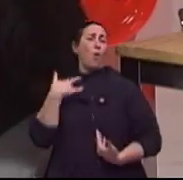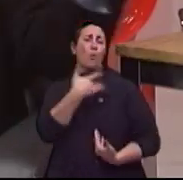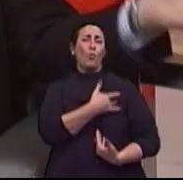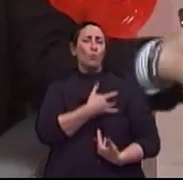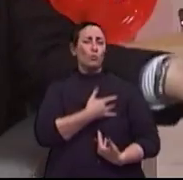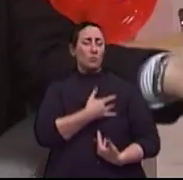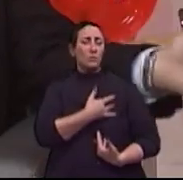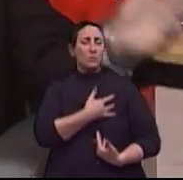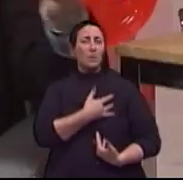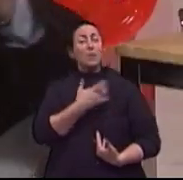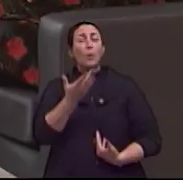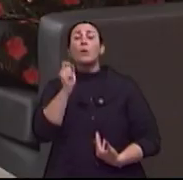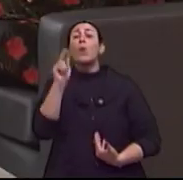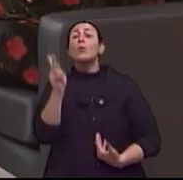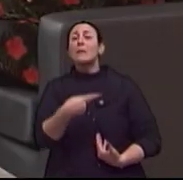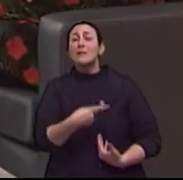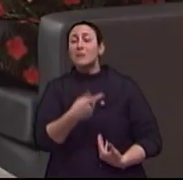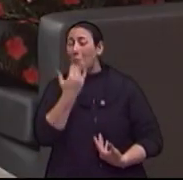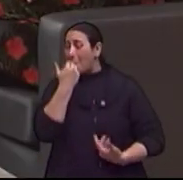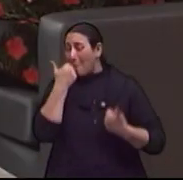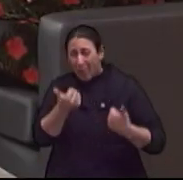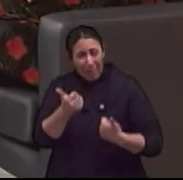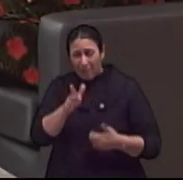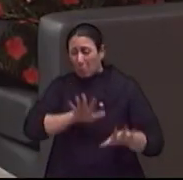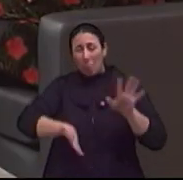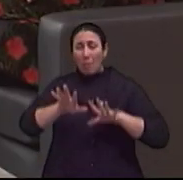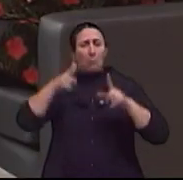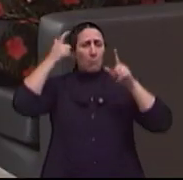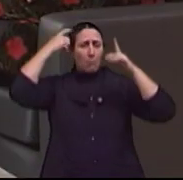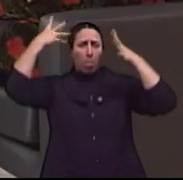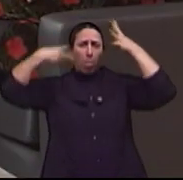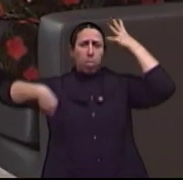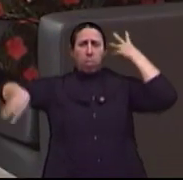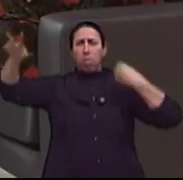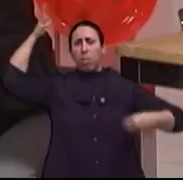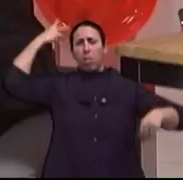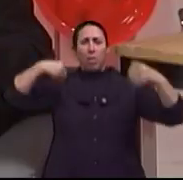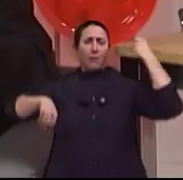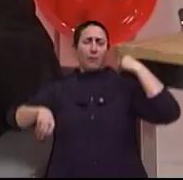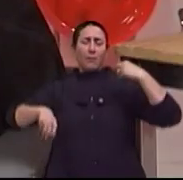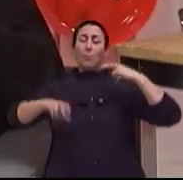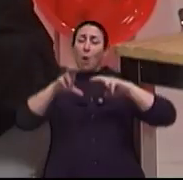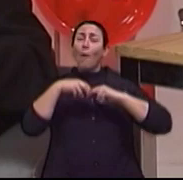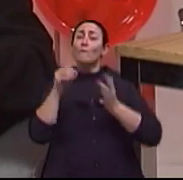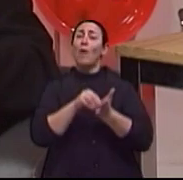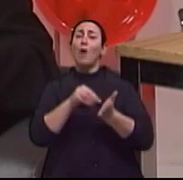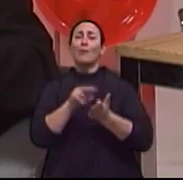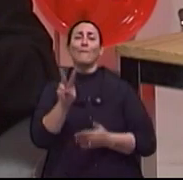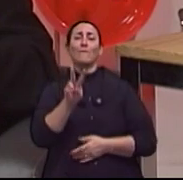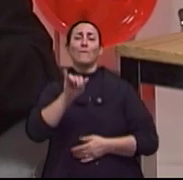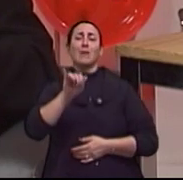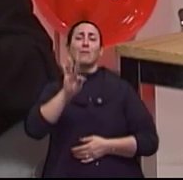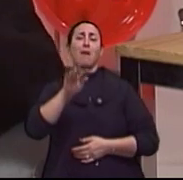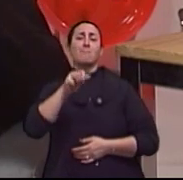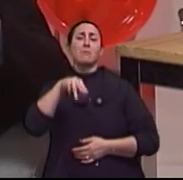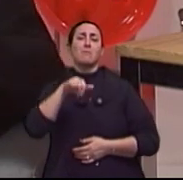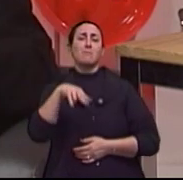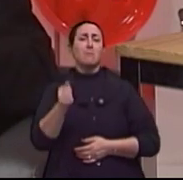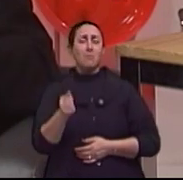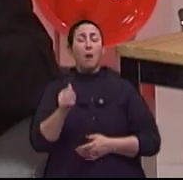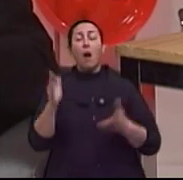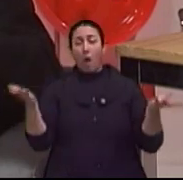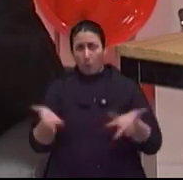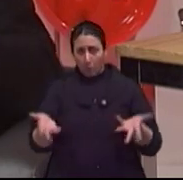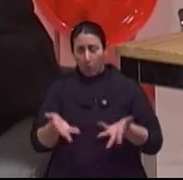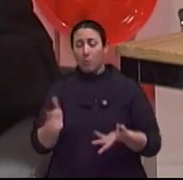situação queda de cabelo secundária é uma dieta restritiva Então isso é importante feito o diagnóstico correto o médico